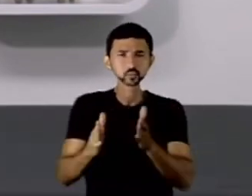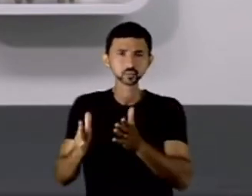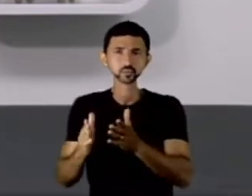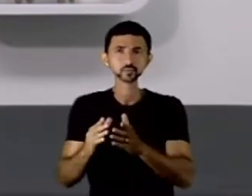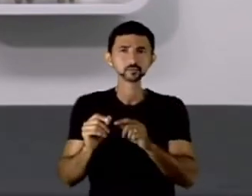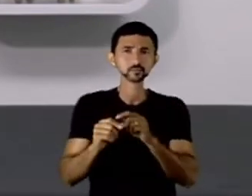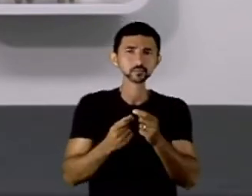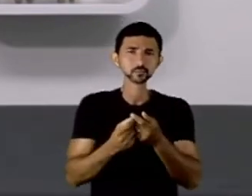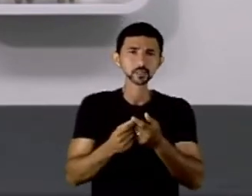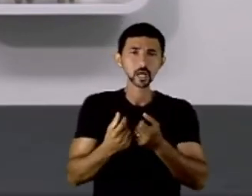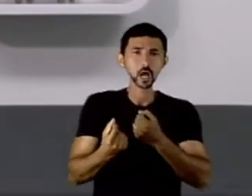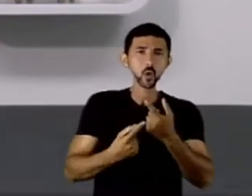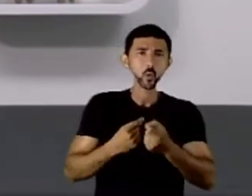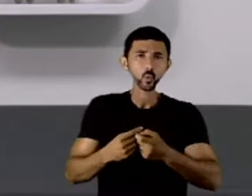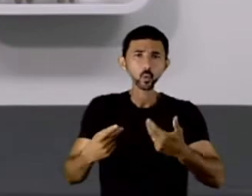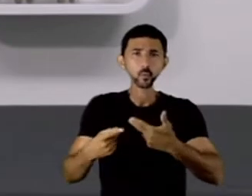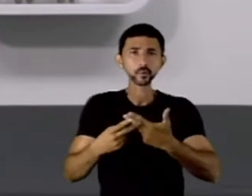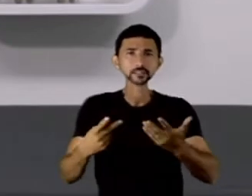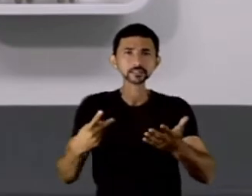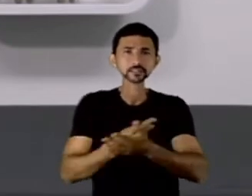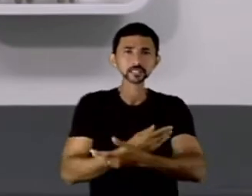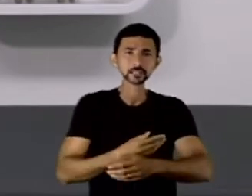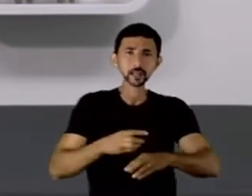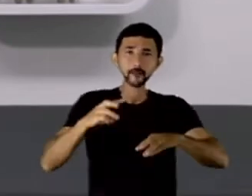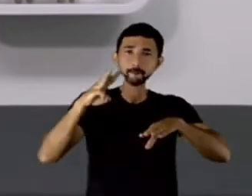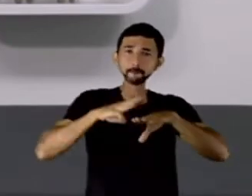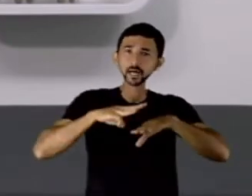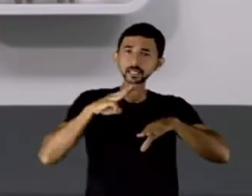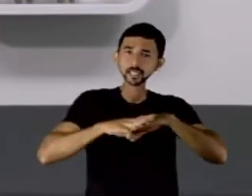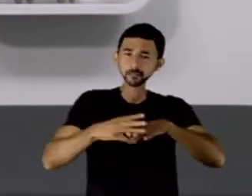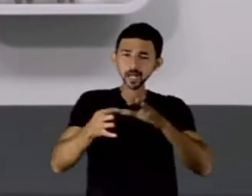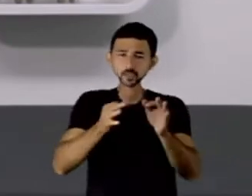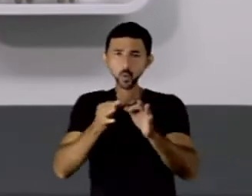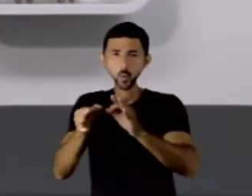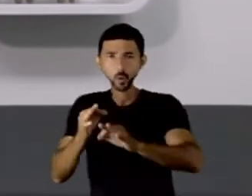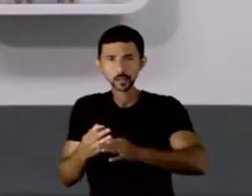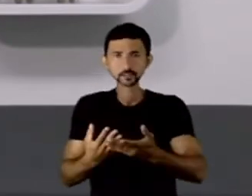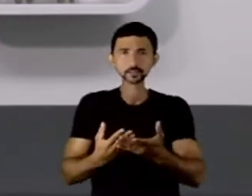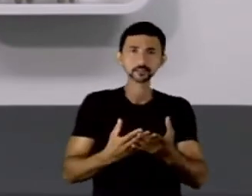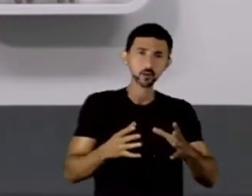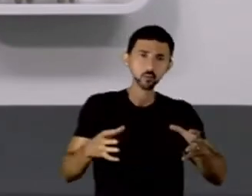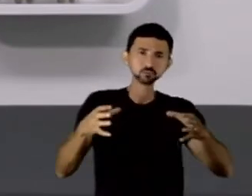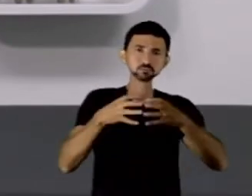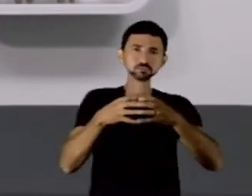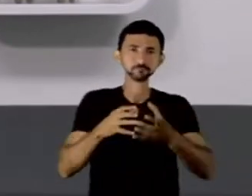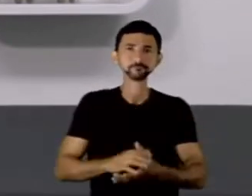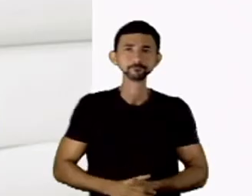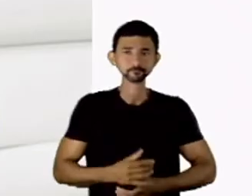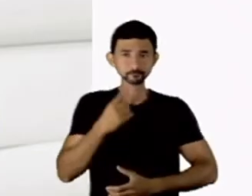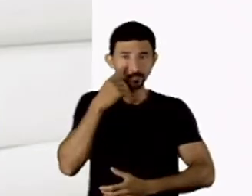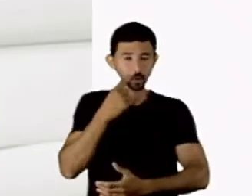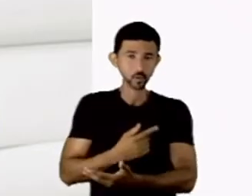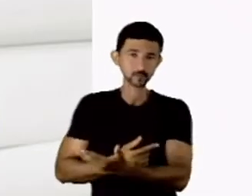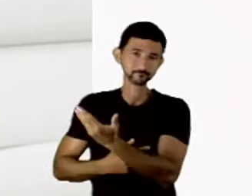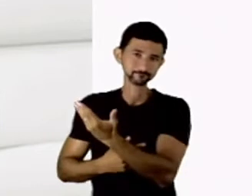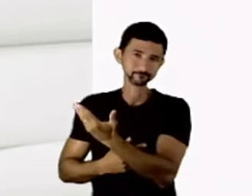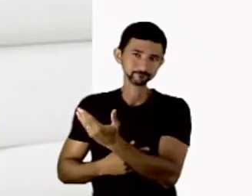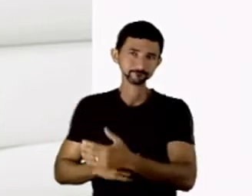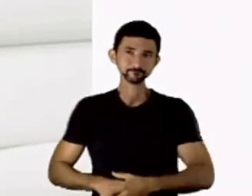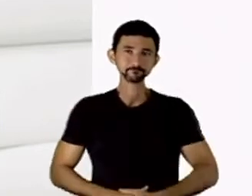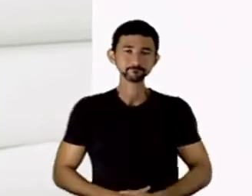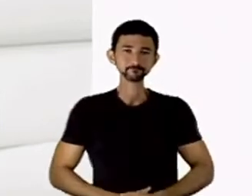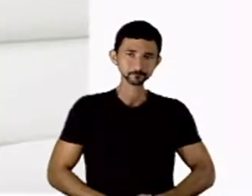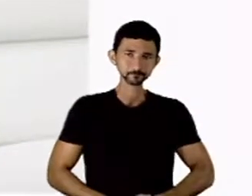para algumas situações que a matemática organiza e agrupa. Mas vem comigo na tela que tem o